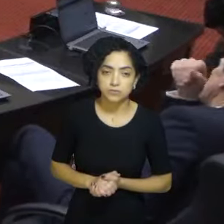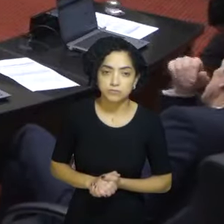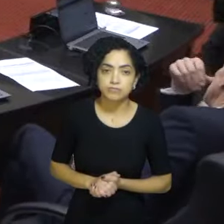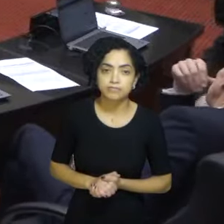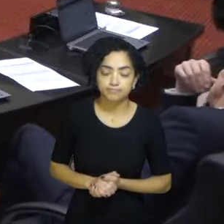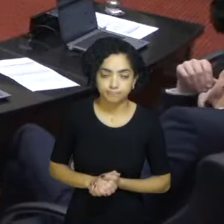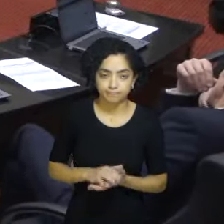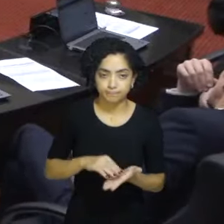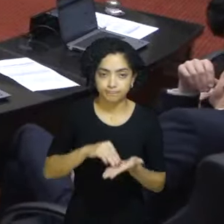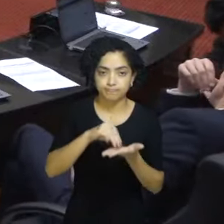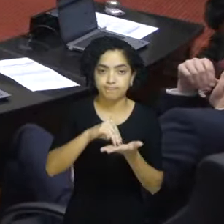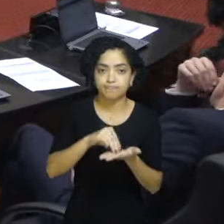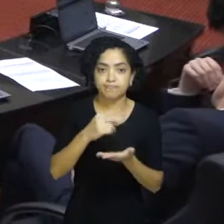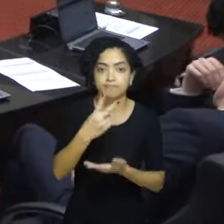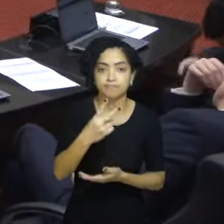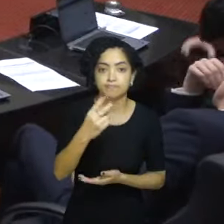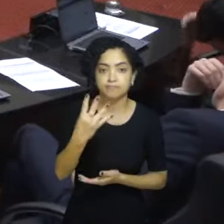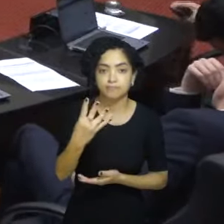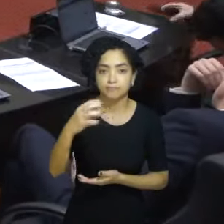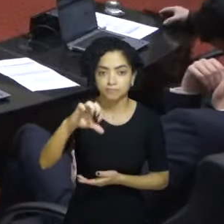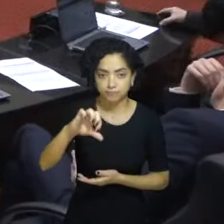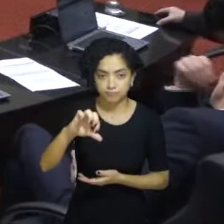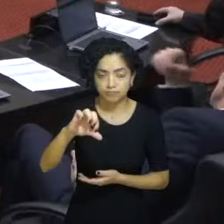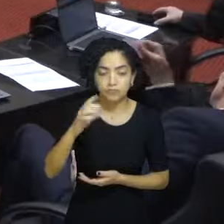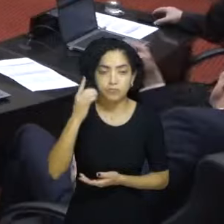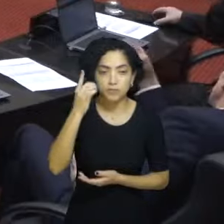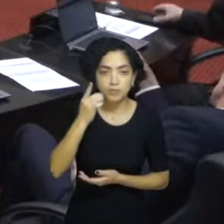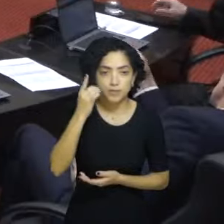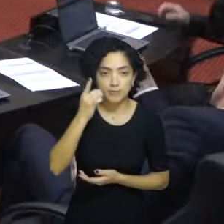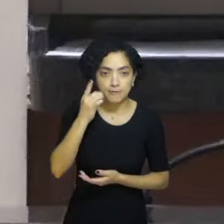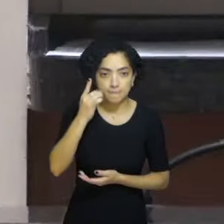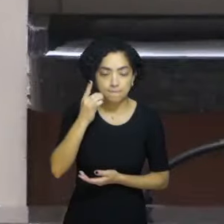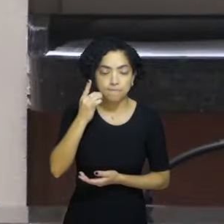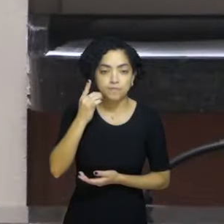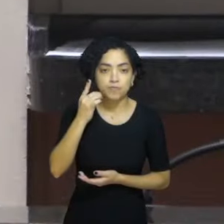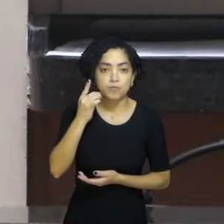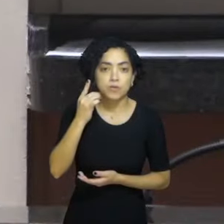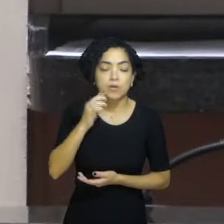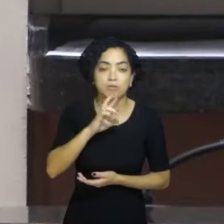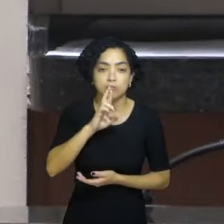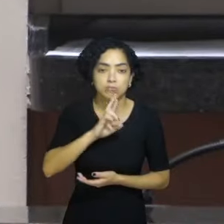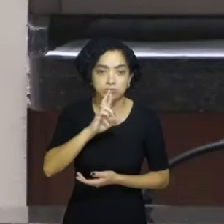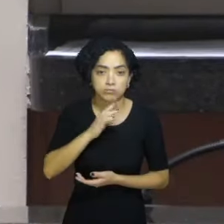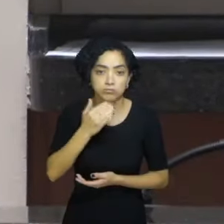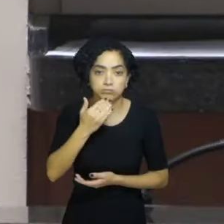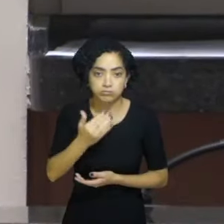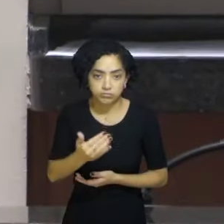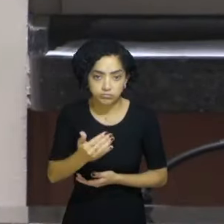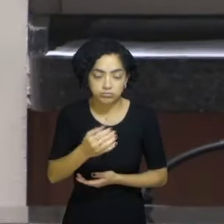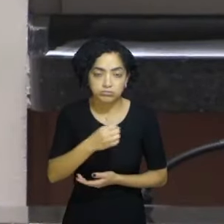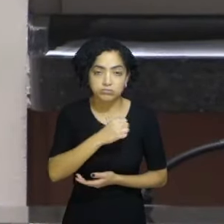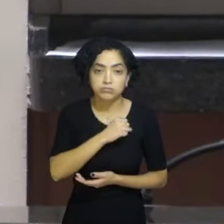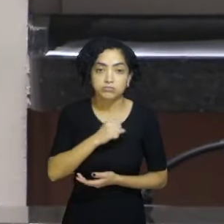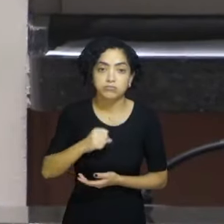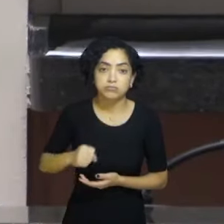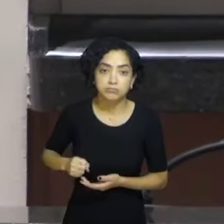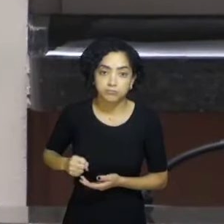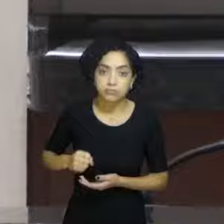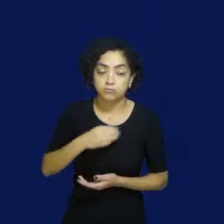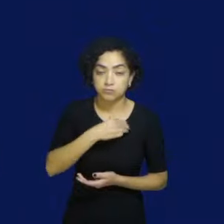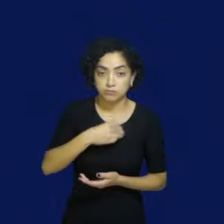Moções. Moção 249, autoria deputado Rodrigo Minotto, apelando à ministra da Gestão e da Inovação em Serviços